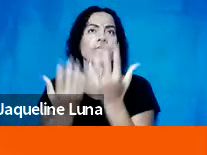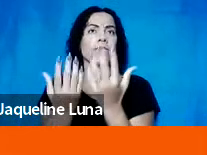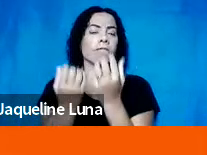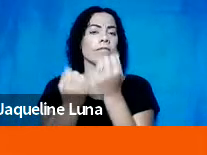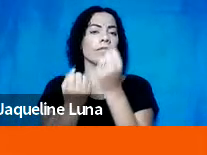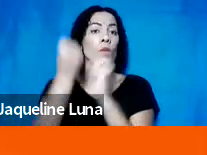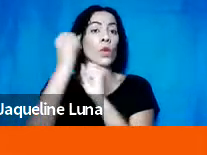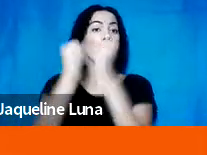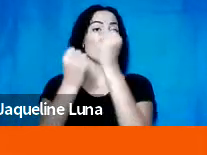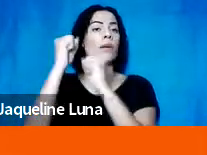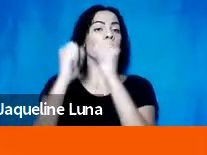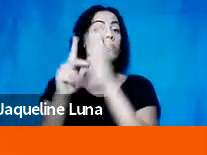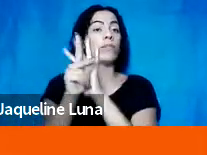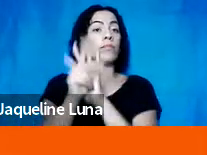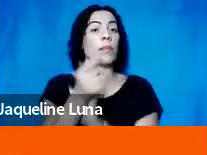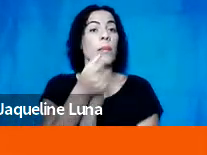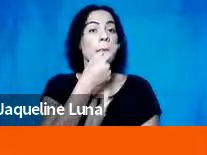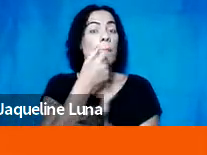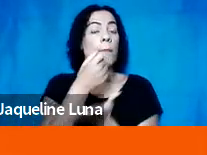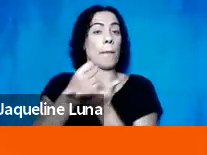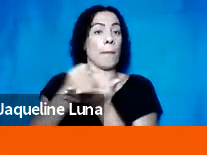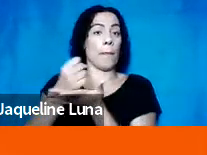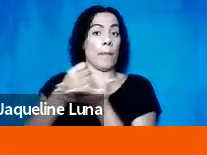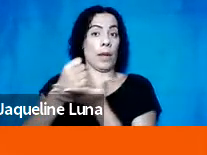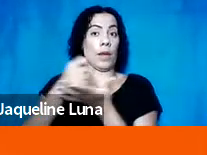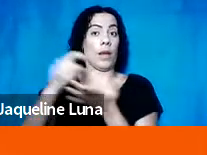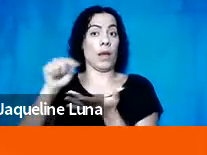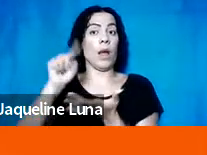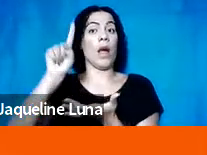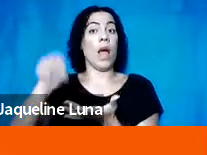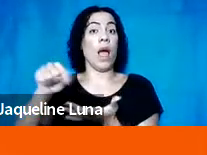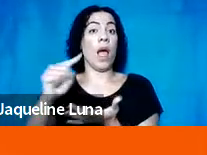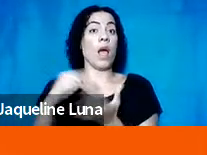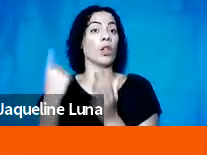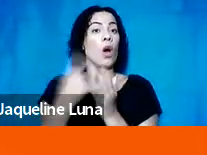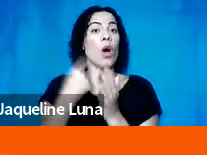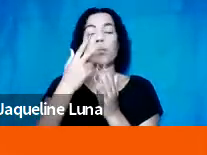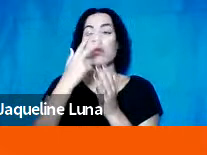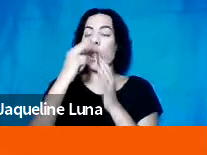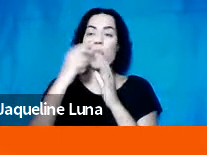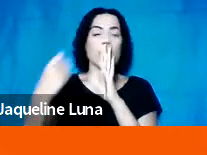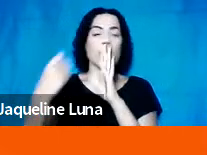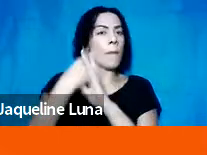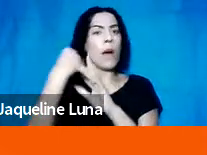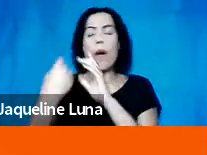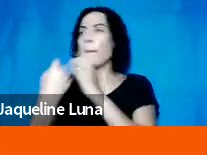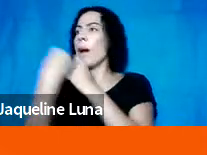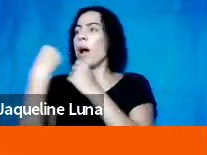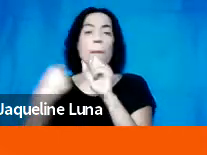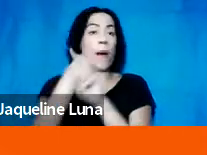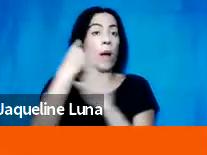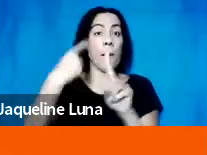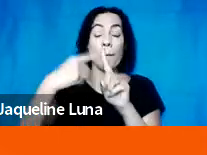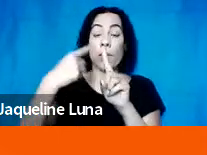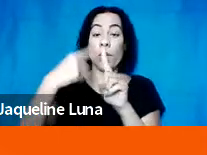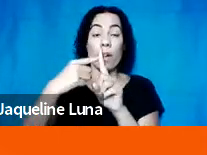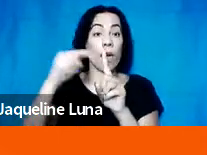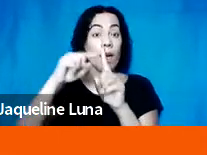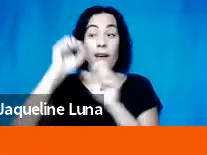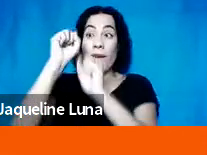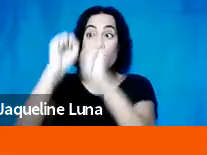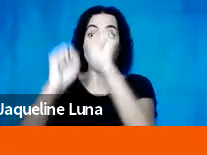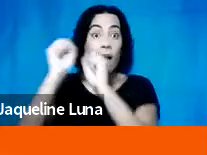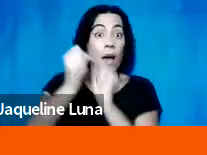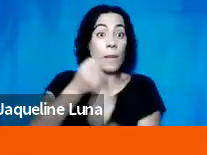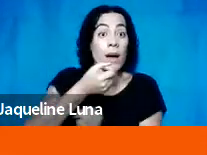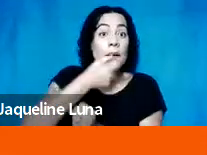de medicamentos, que é o nosso saco de pancadas. A indústria de medicamentos voltada para o